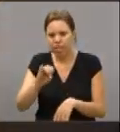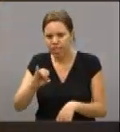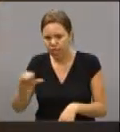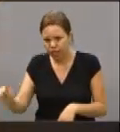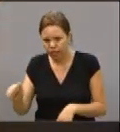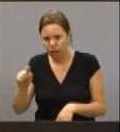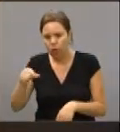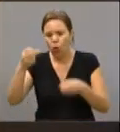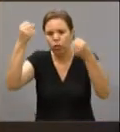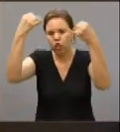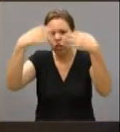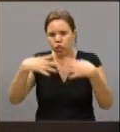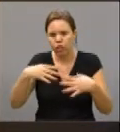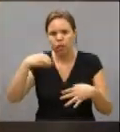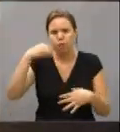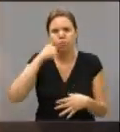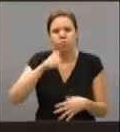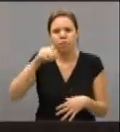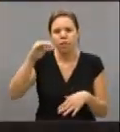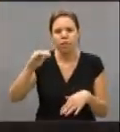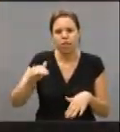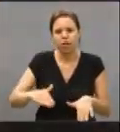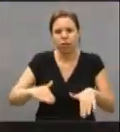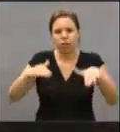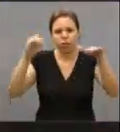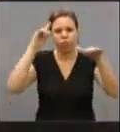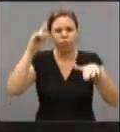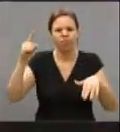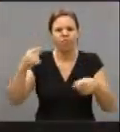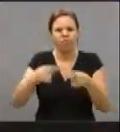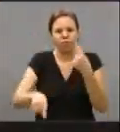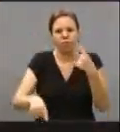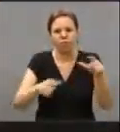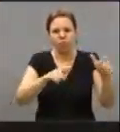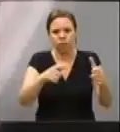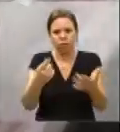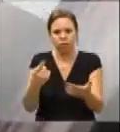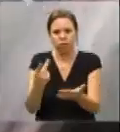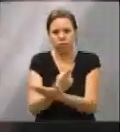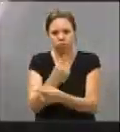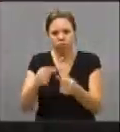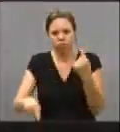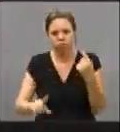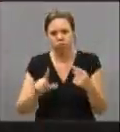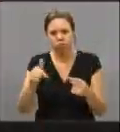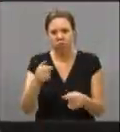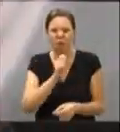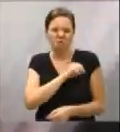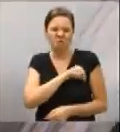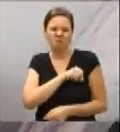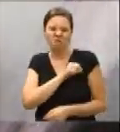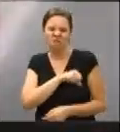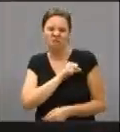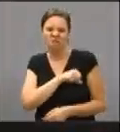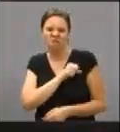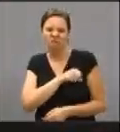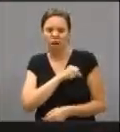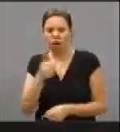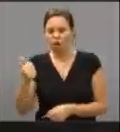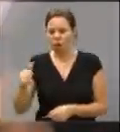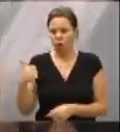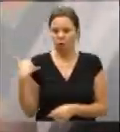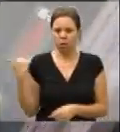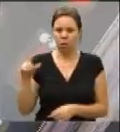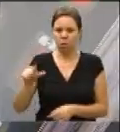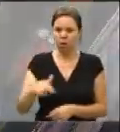que conta a história de uma menina que nasceu no dia errado, no lugar errado e sob uma maldição, que aos 11 anos